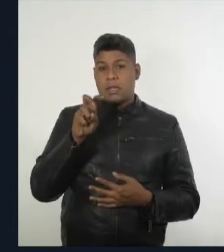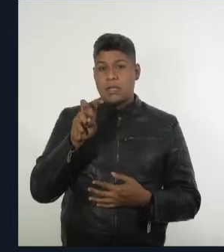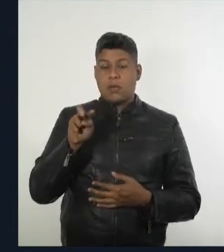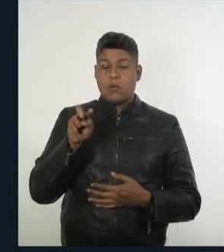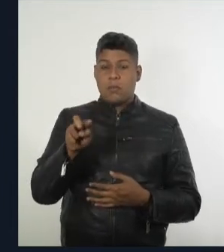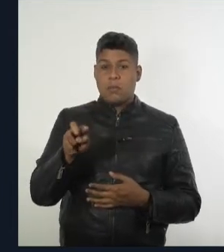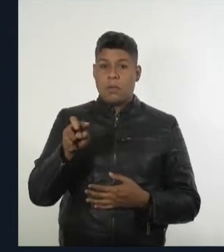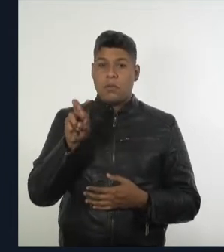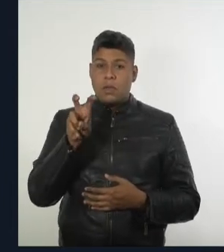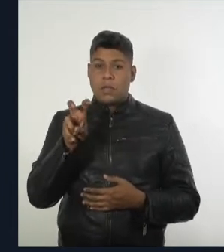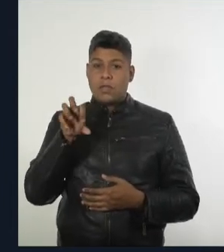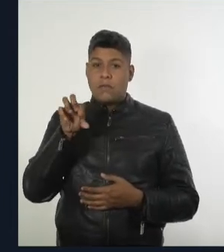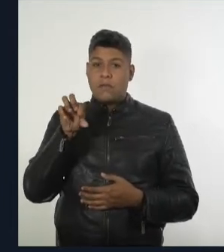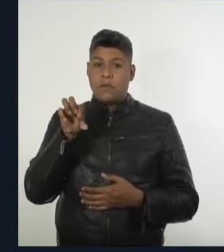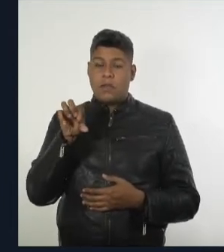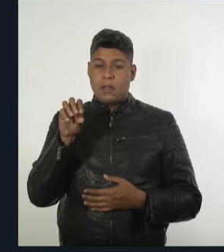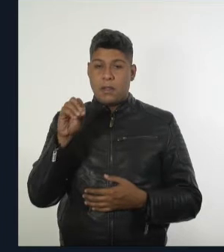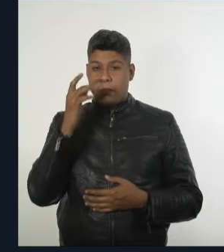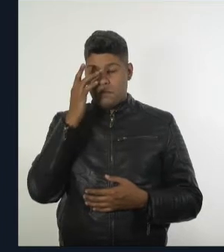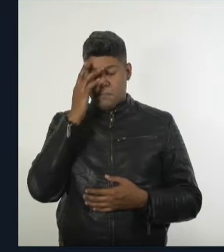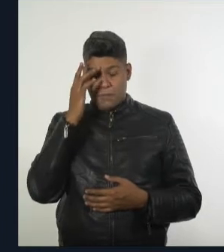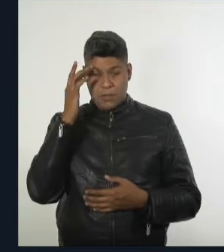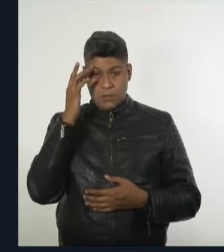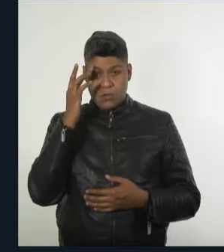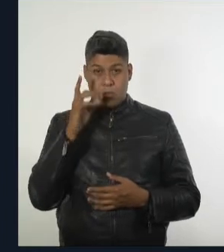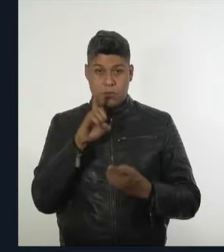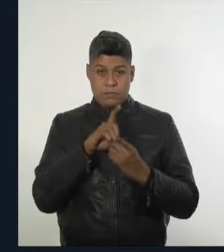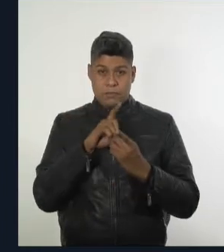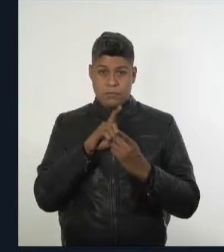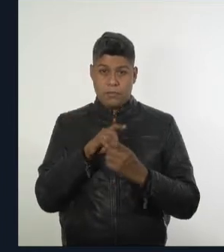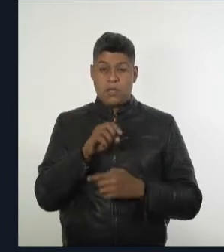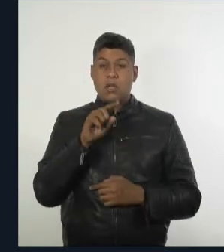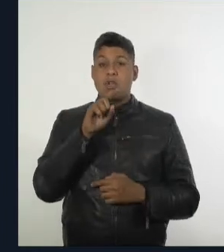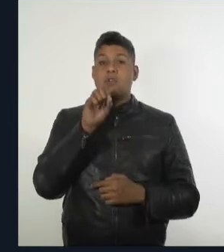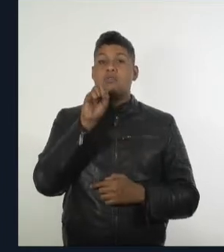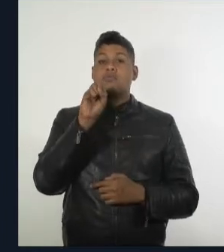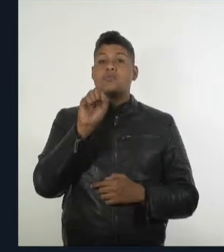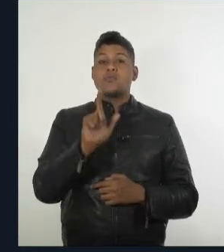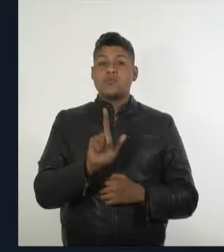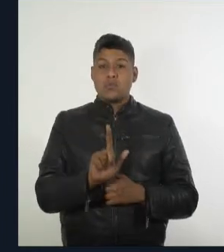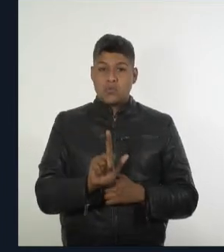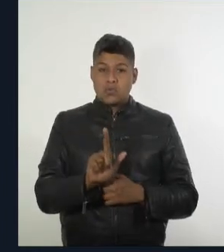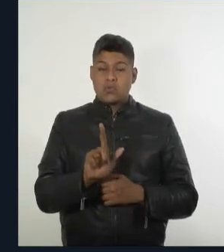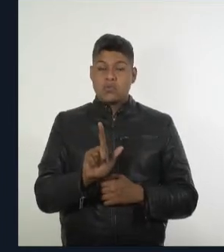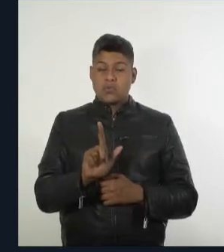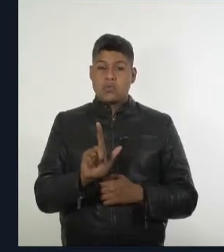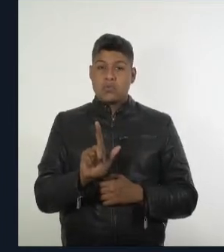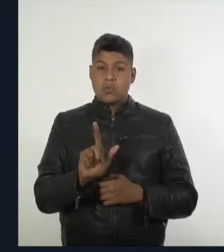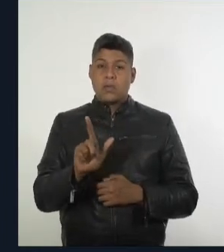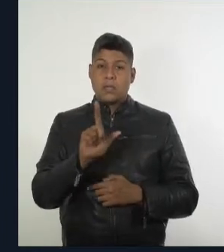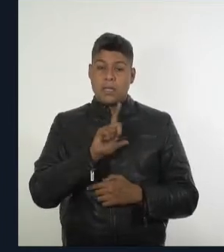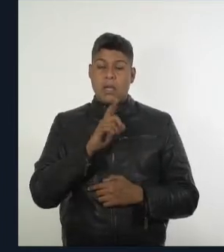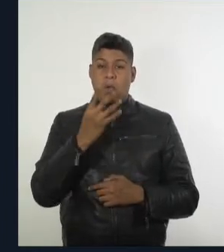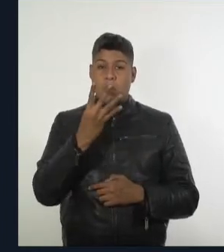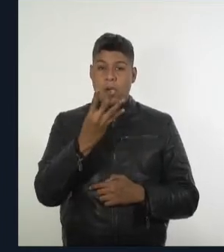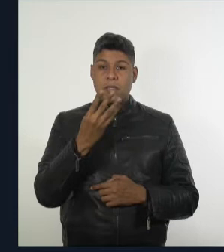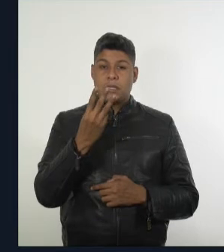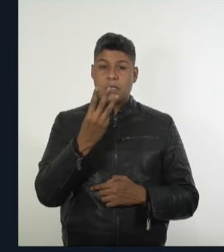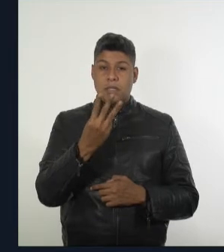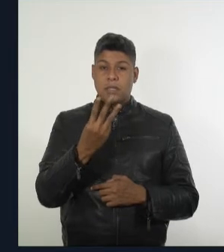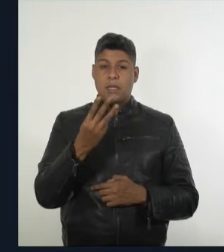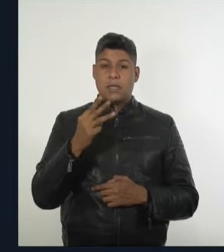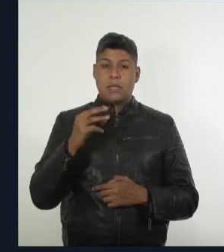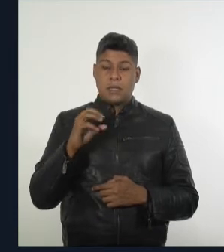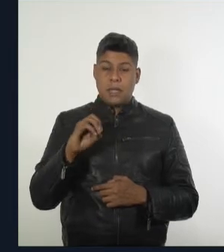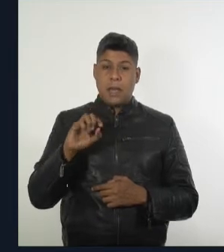275.591 pessoas abordadas. Na Sudeste, 2.147 ações comunitárias, com 430.698